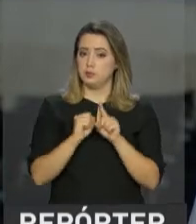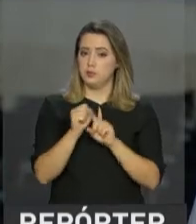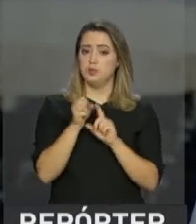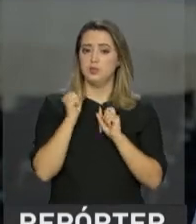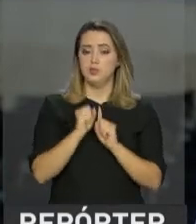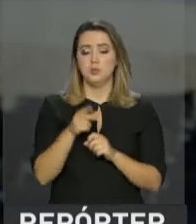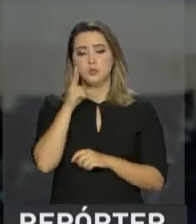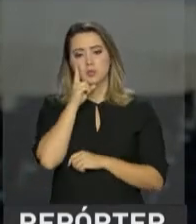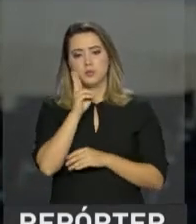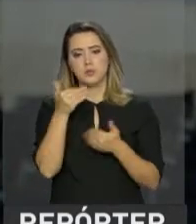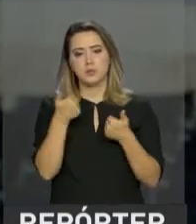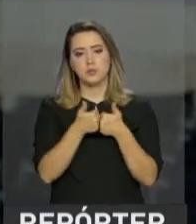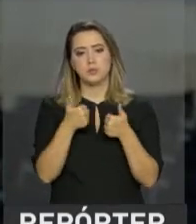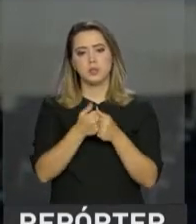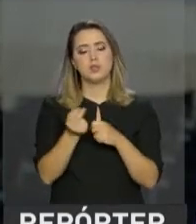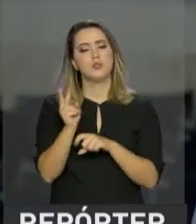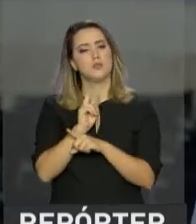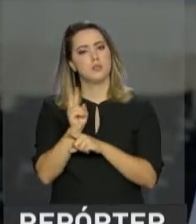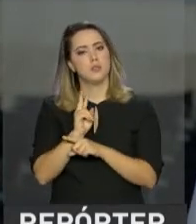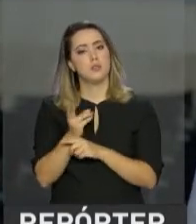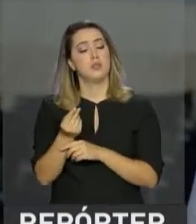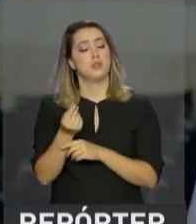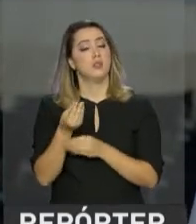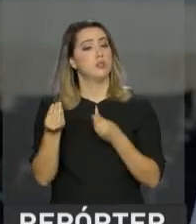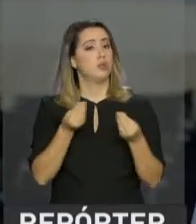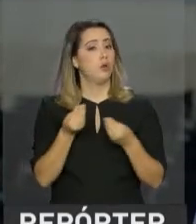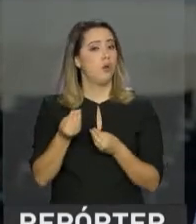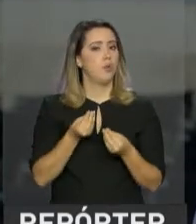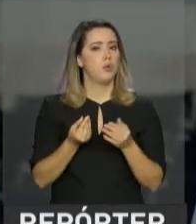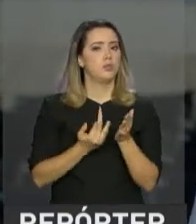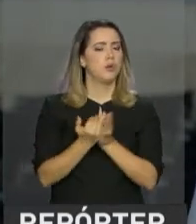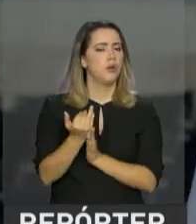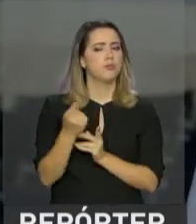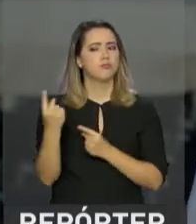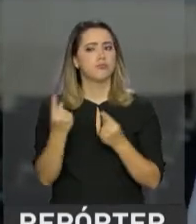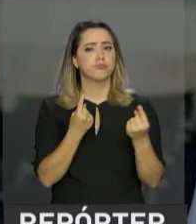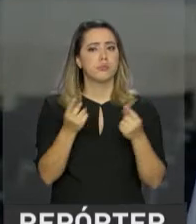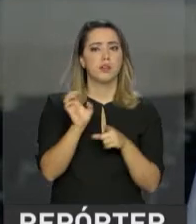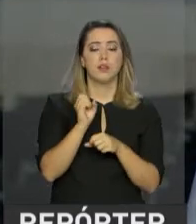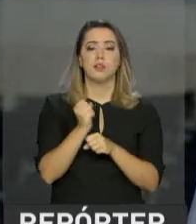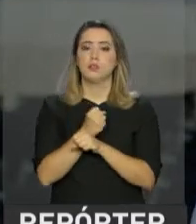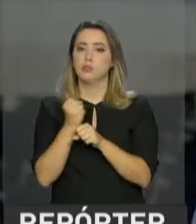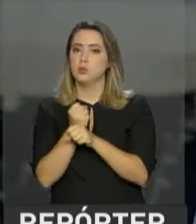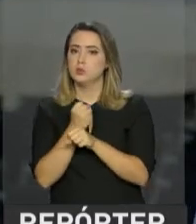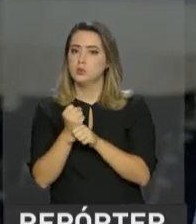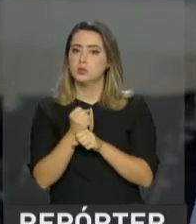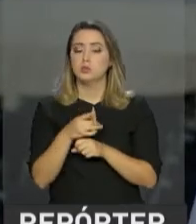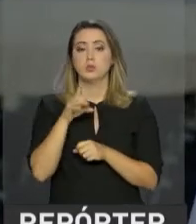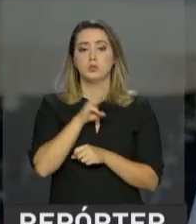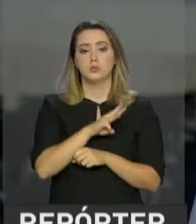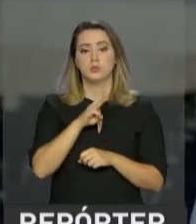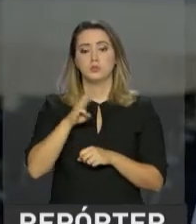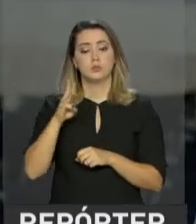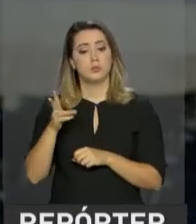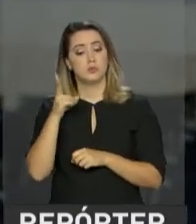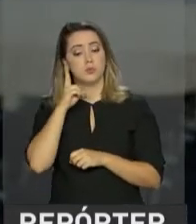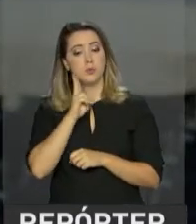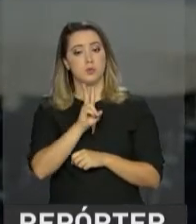poderá acompanhar e fiscalizar o andamento de cada iniciativa pela internet no endereço eletrônico